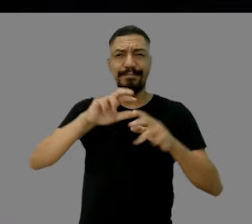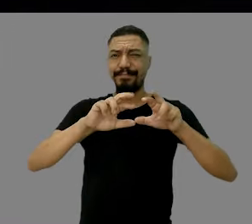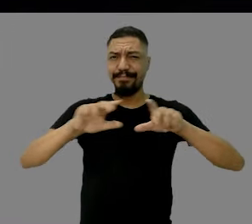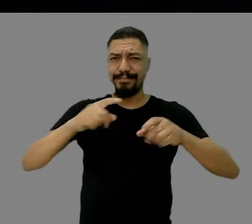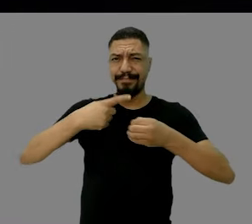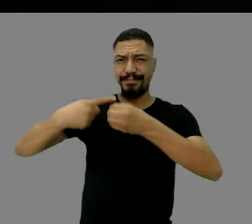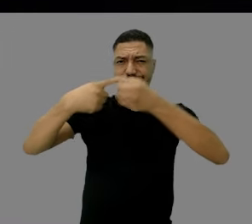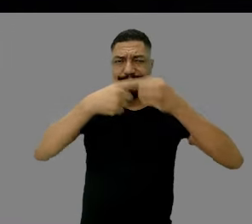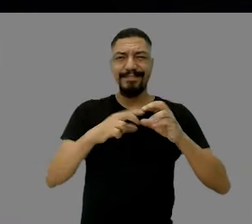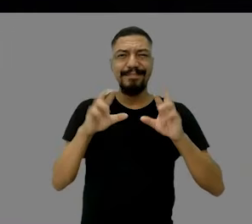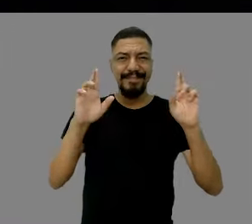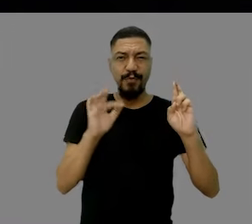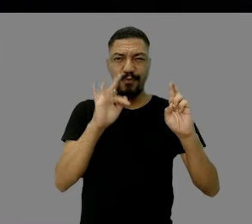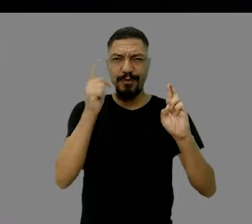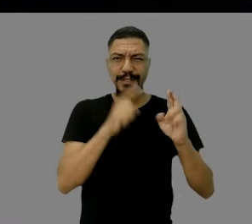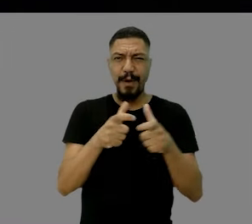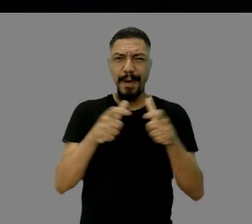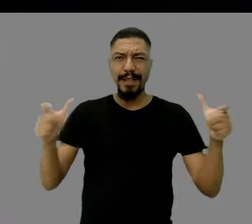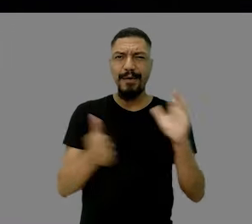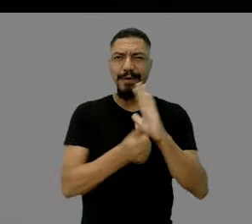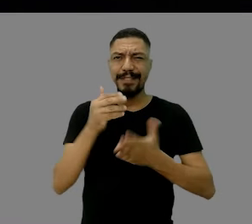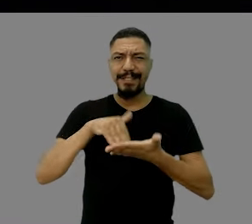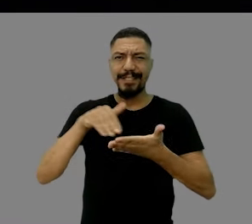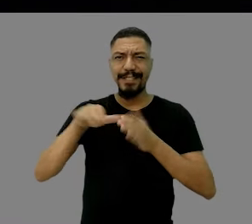espera que o máximo de secretarias possam entrar no futuro.